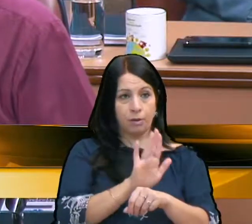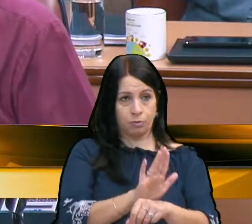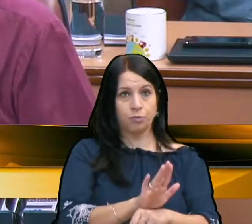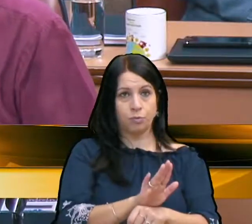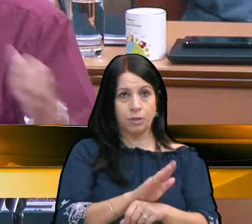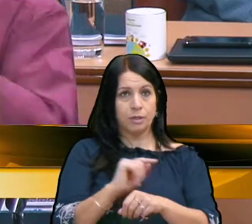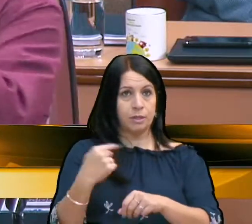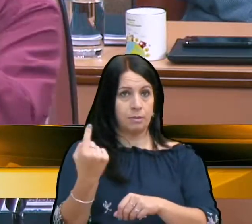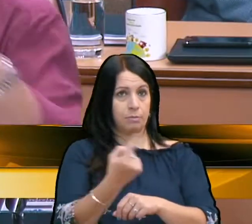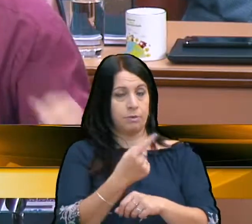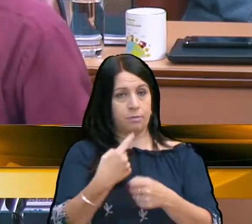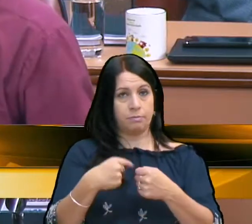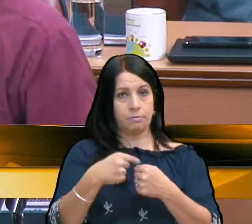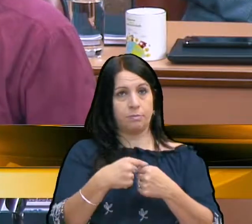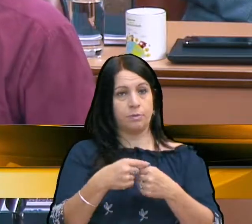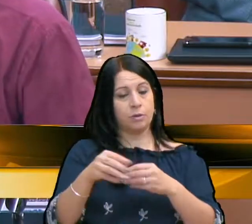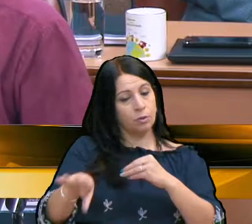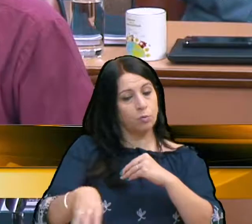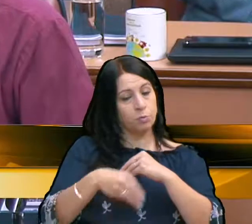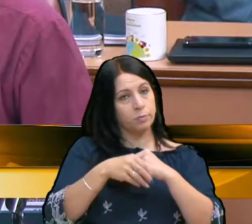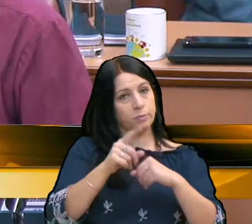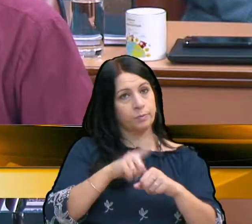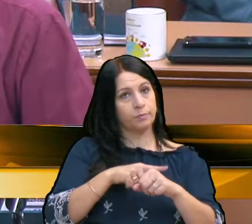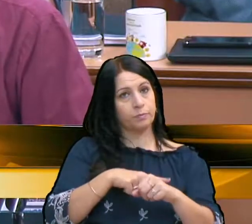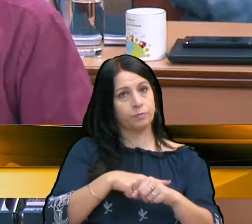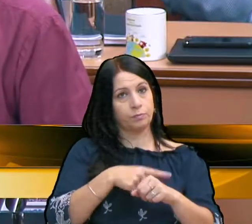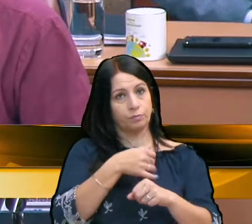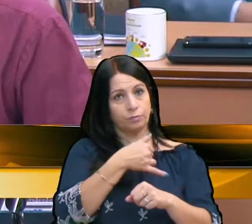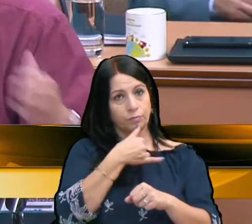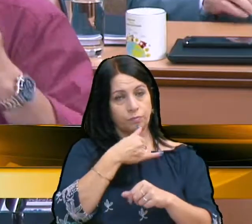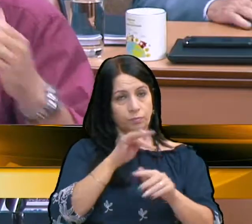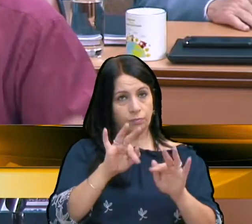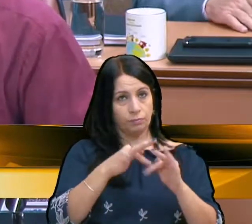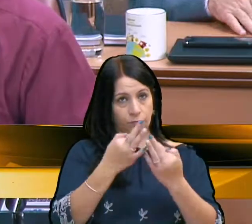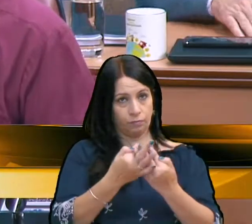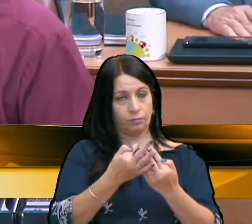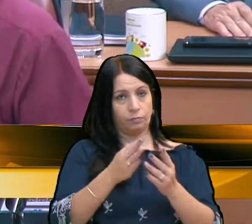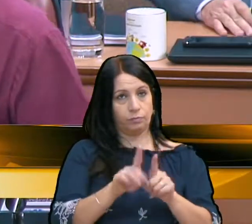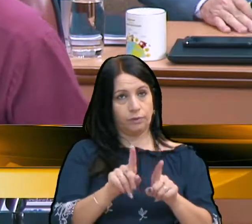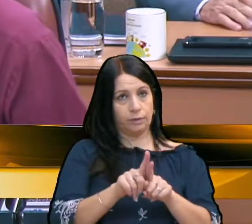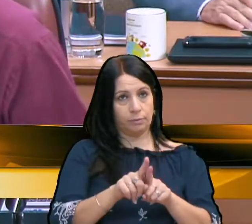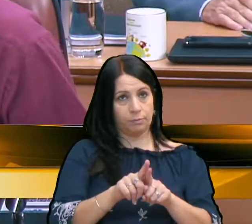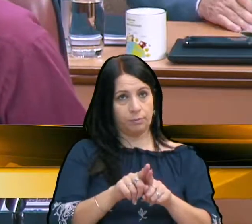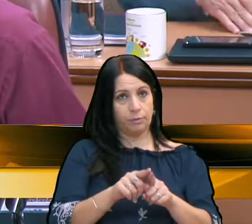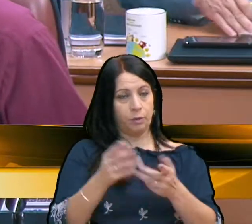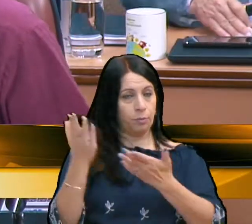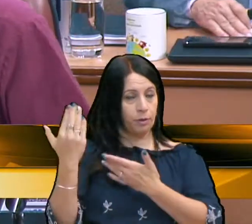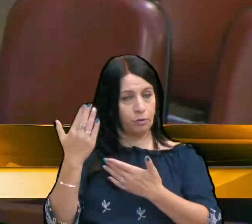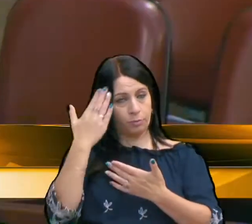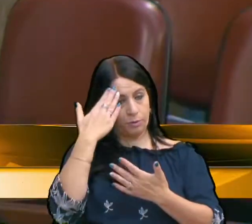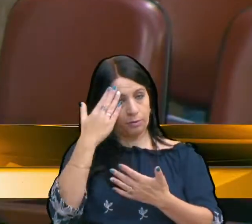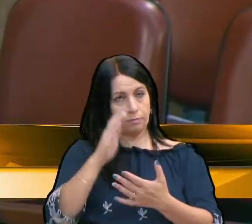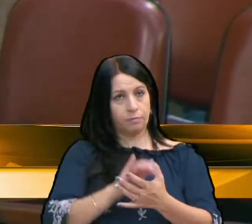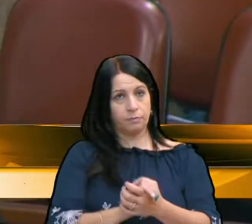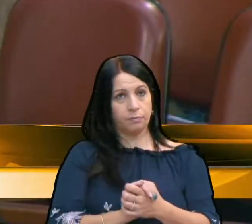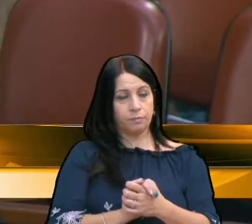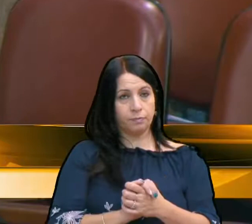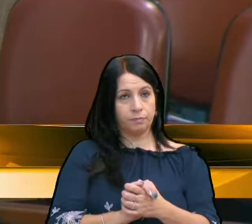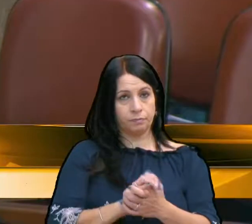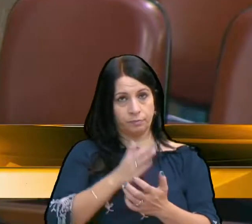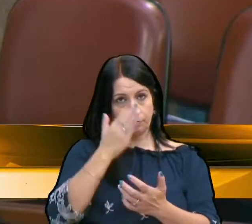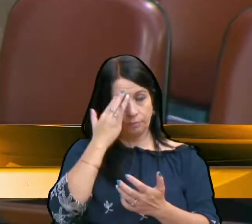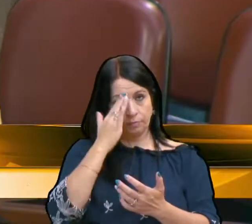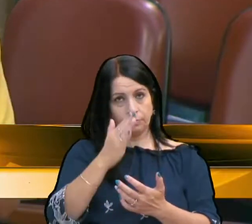em nosso município. Então, gostaria de me juntar nesse momento de dor dos familiares e prestar as minhas condolências. Muito obrigado pela parte.